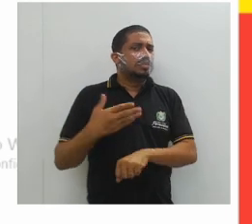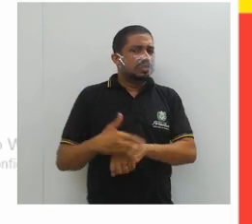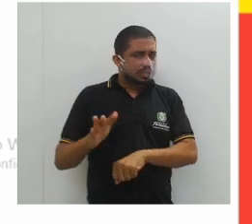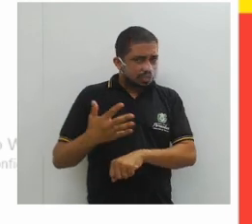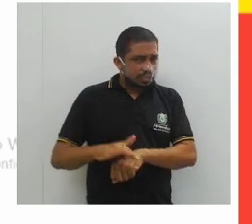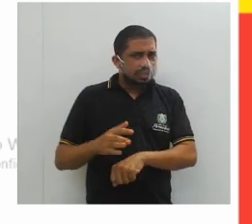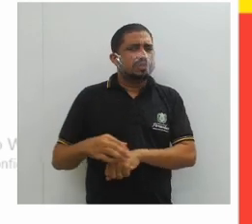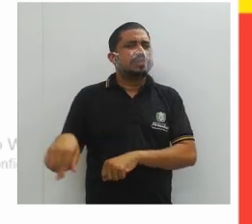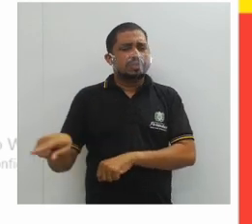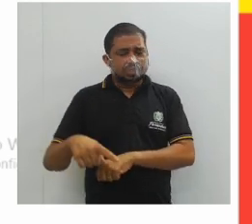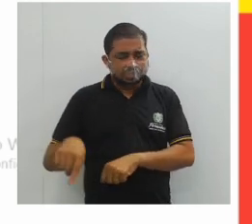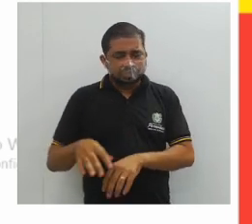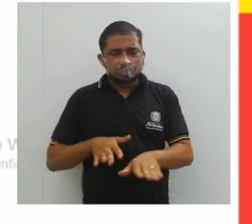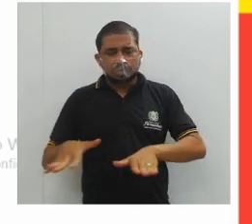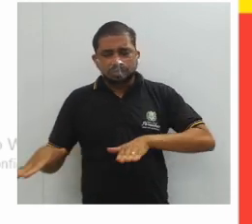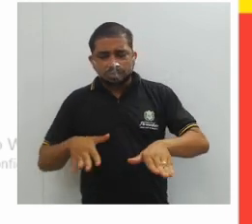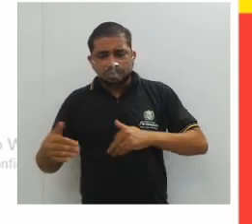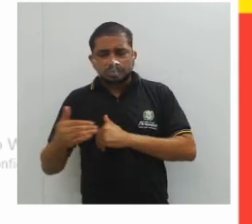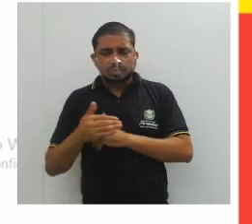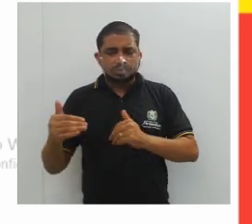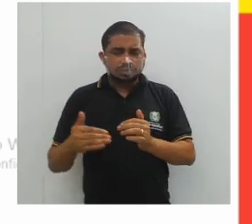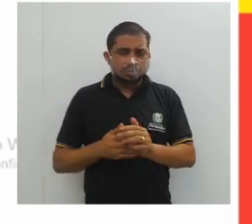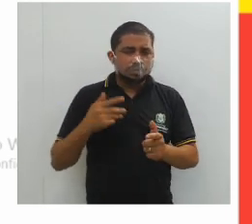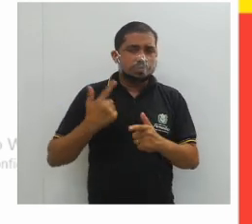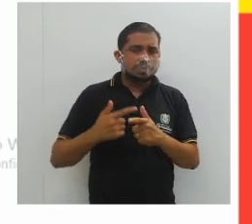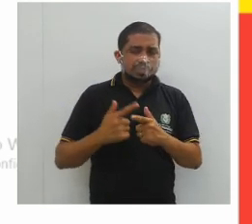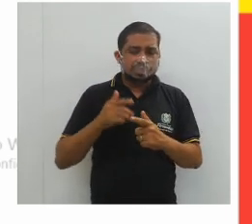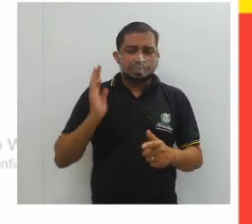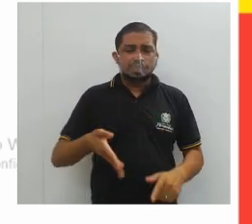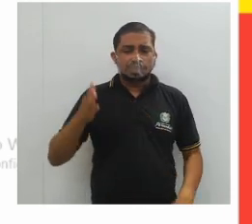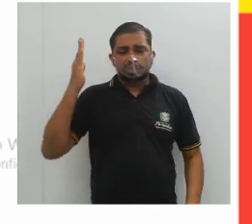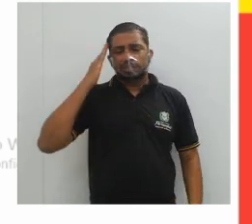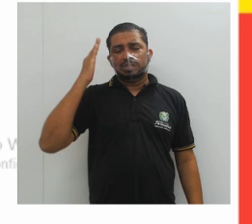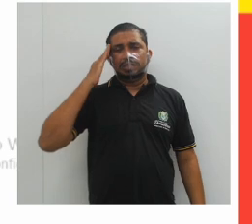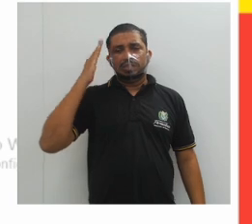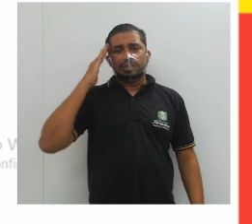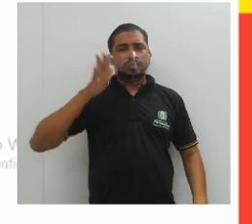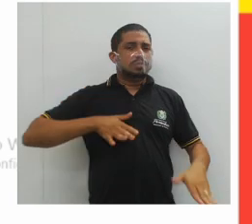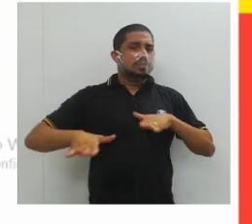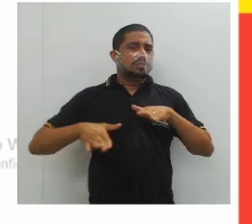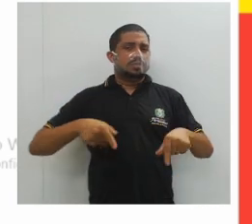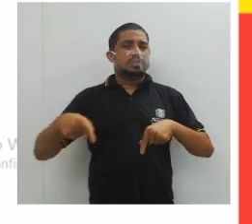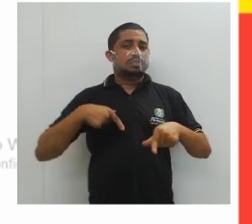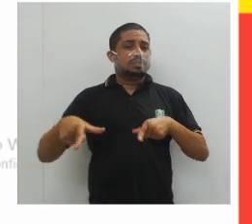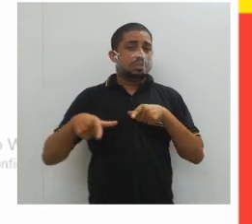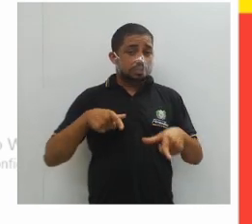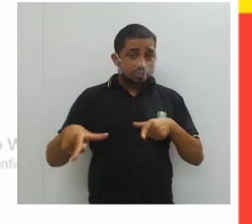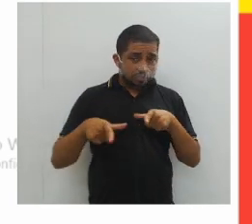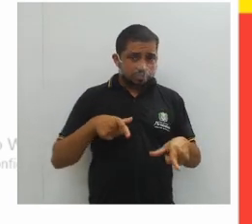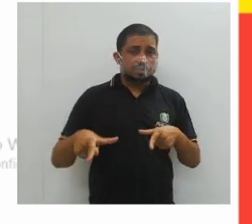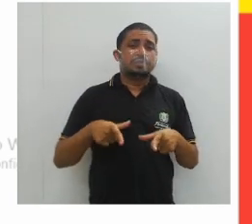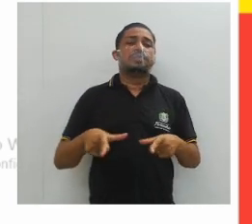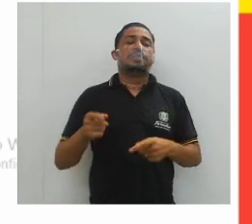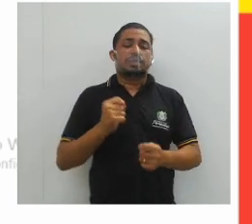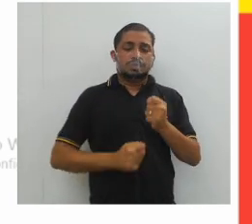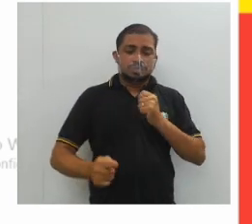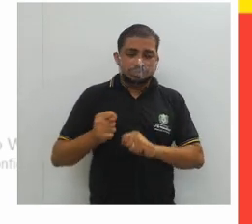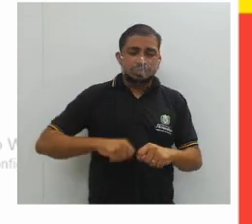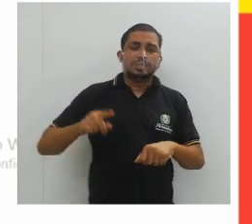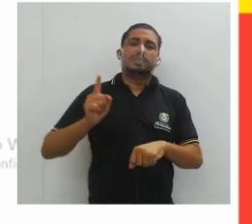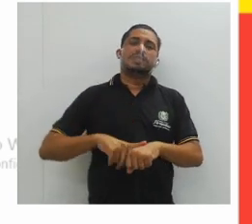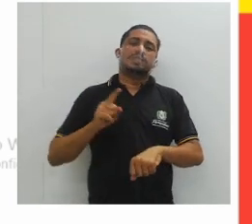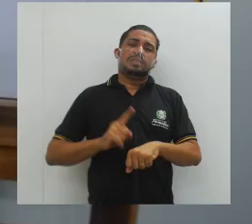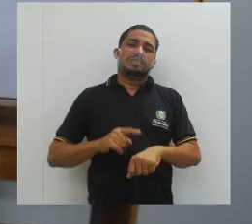Eles ensaiam aquele movimento todo porque já foi entendido que o movimento do trabalhador economiza